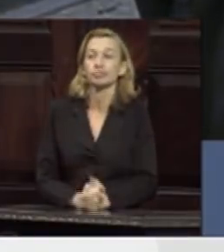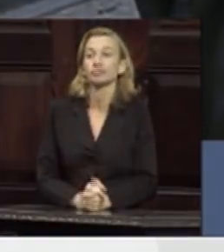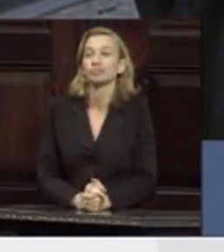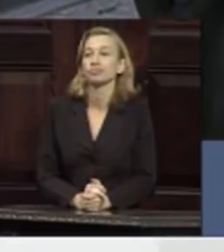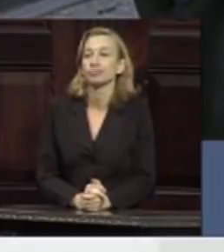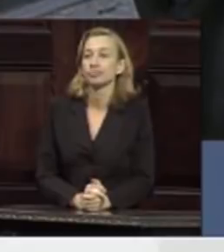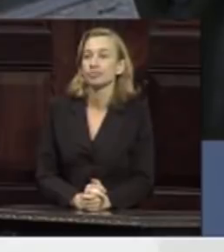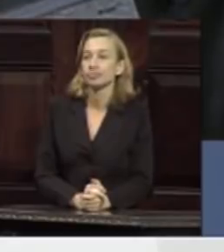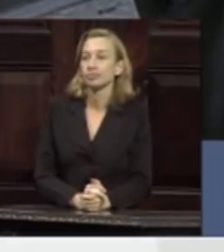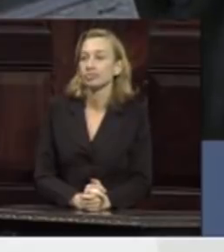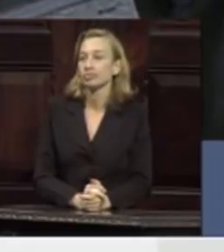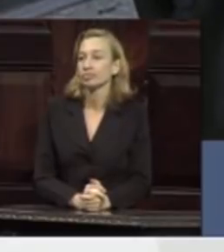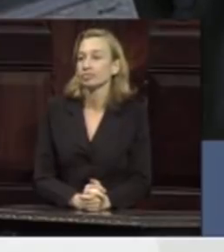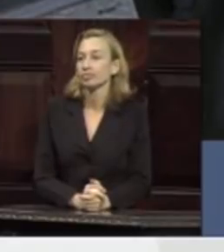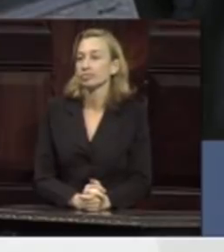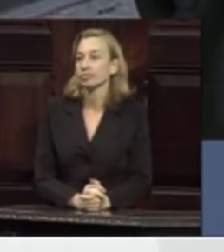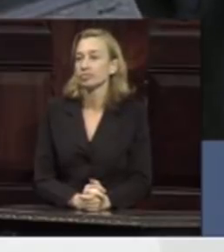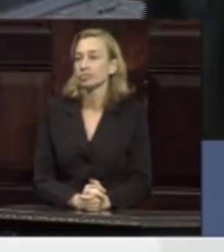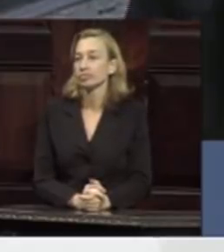os servidores da saúde,